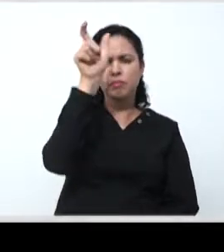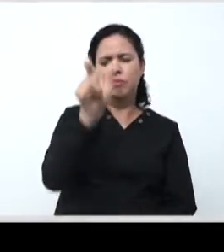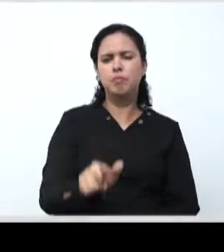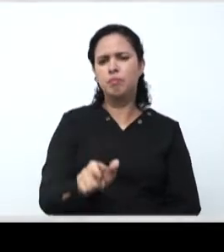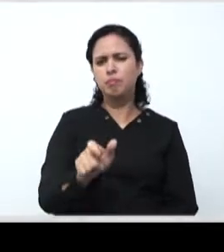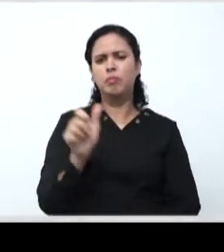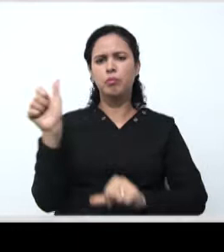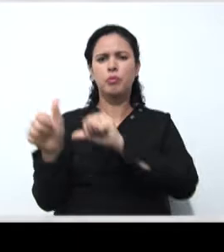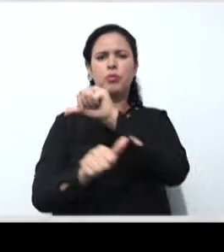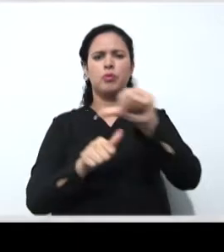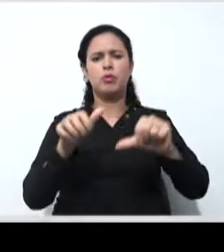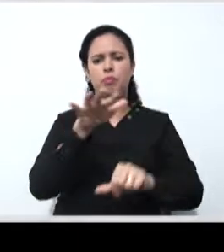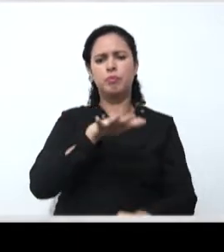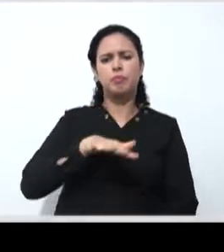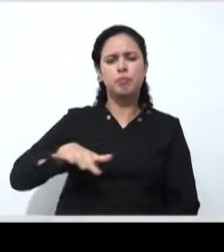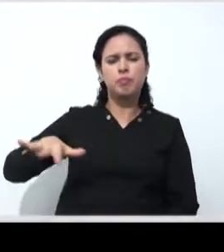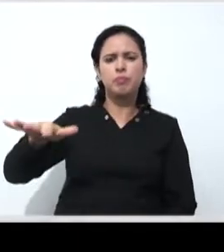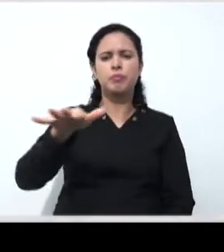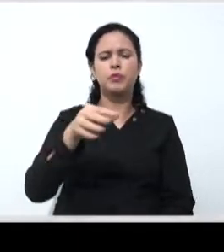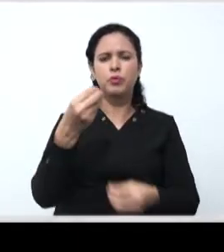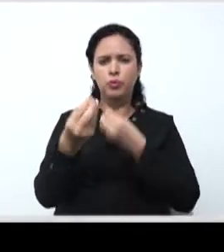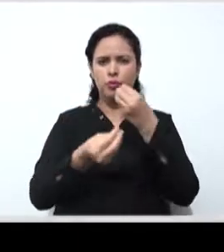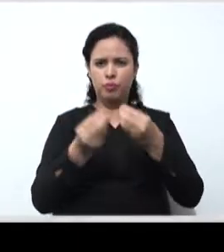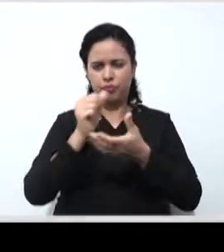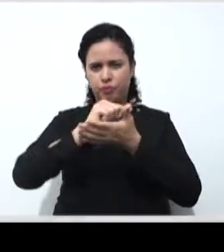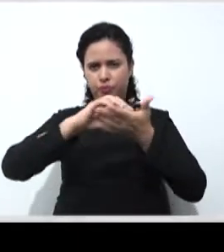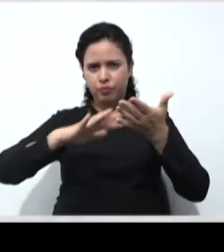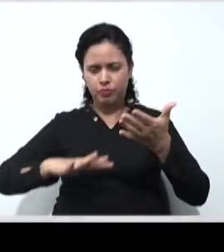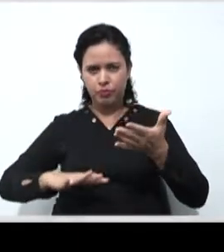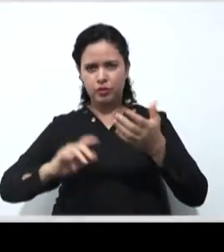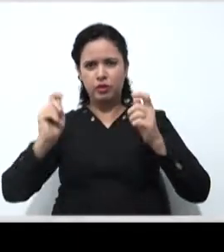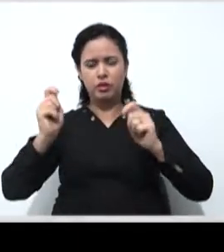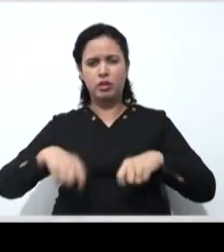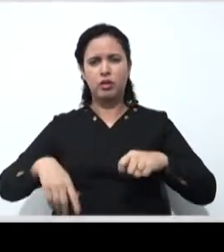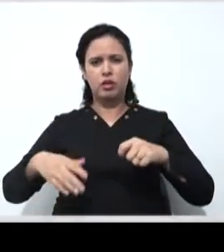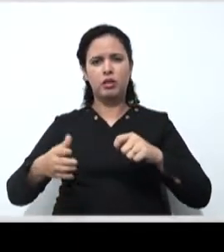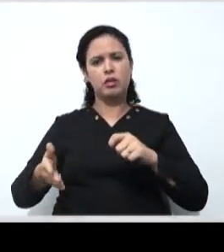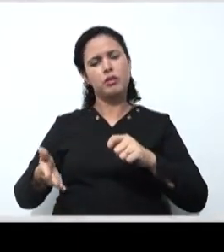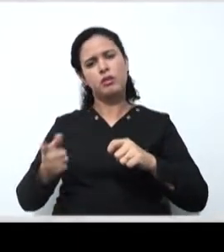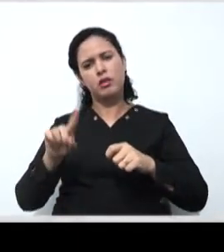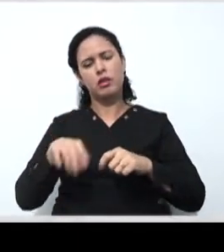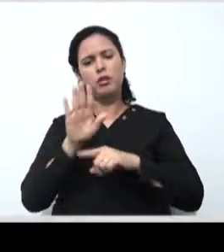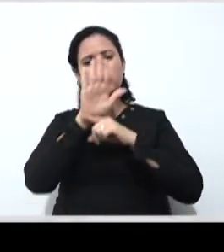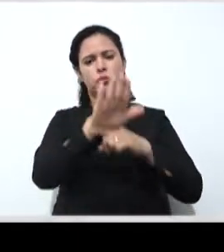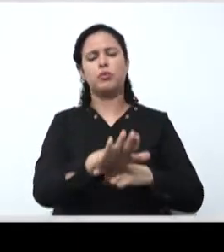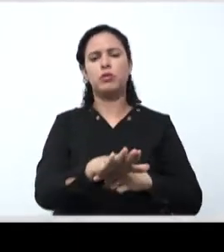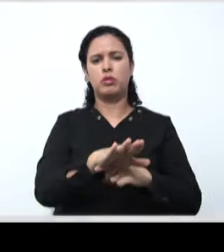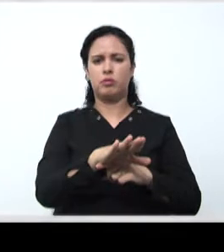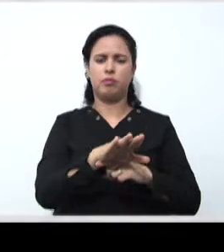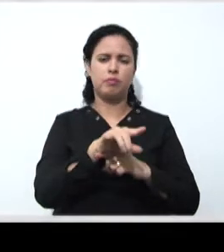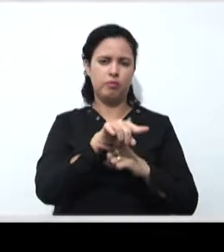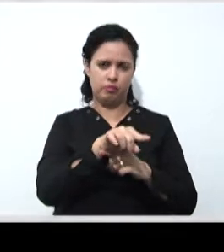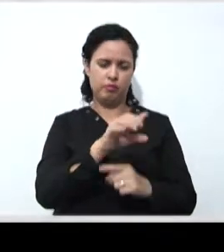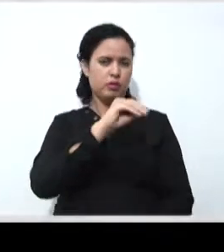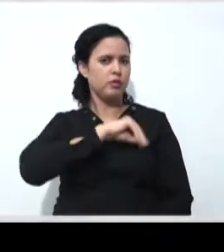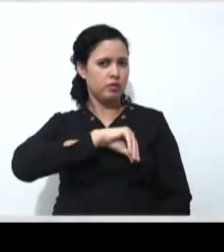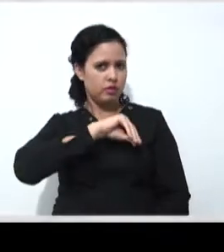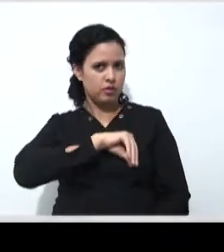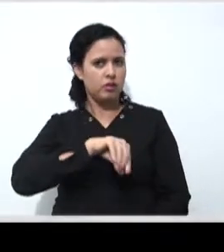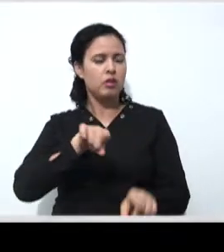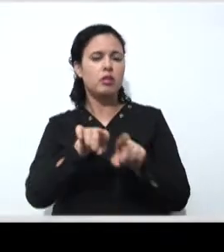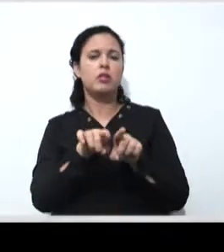com esse serviço, essa atividade, ele estava contribuindo com ele, com a renda dele, mas também